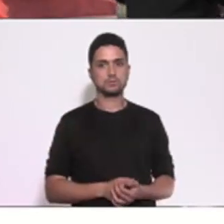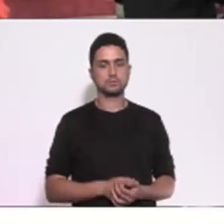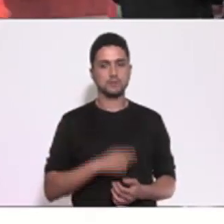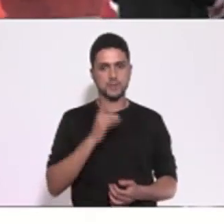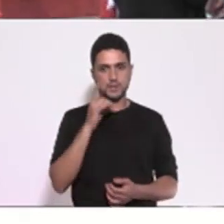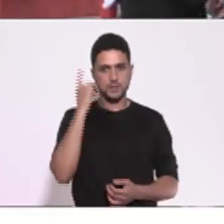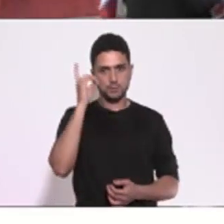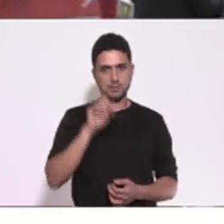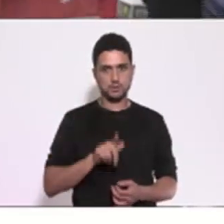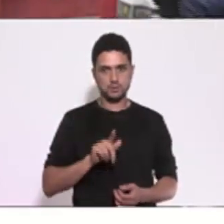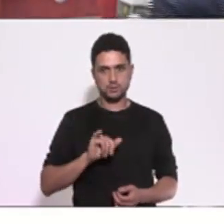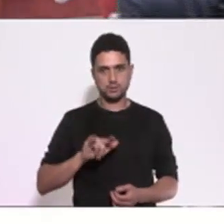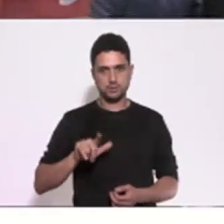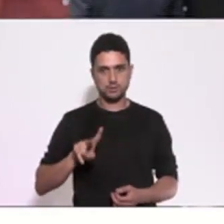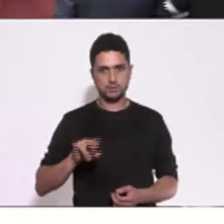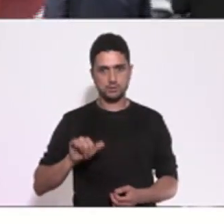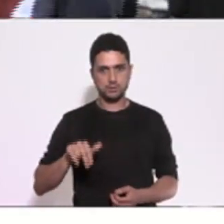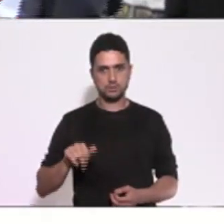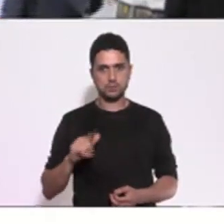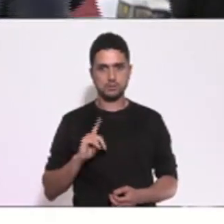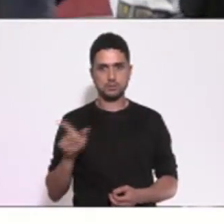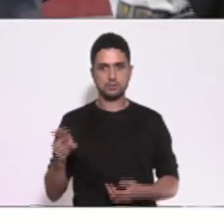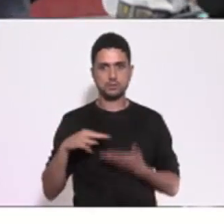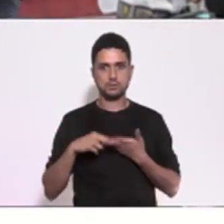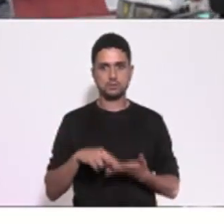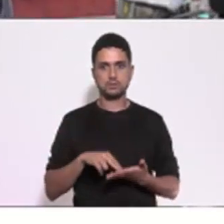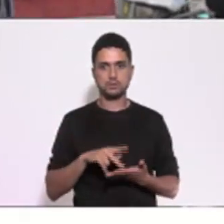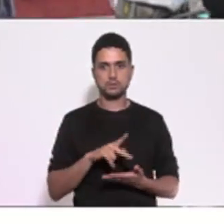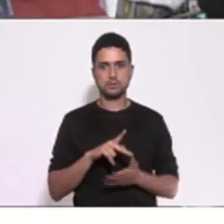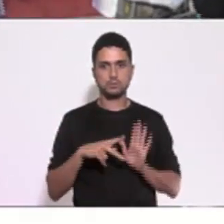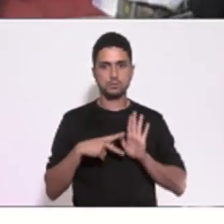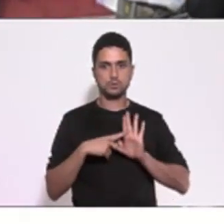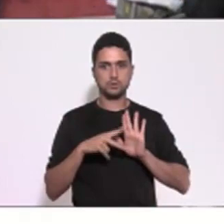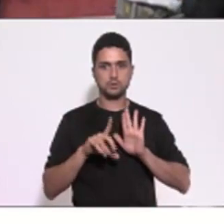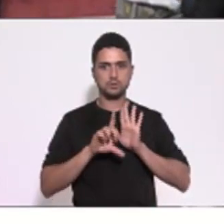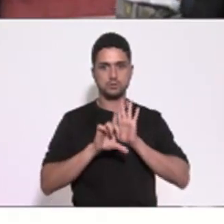Deputado Gil Viana. Parecer ao projeto de lei